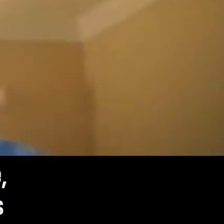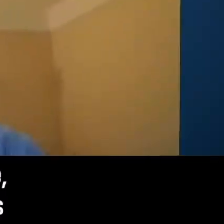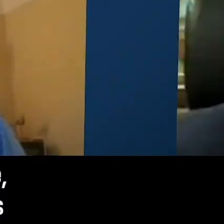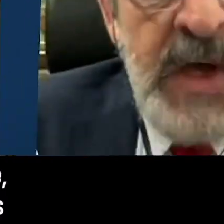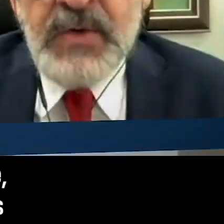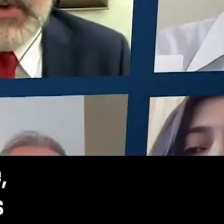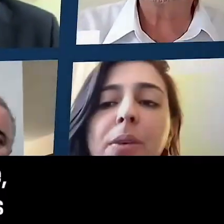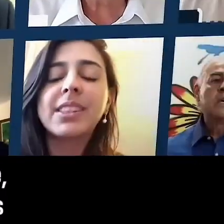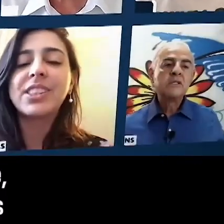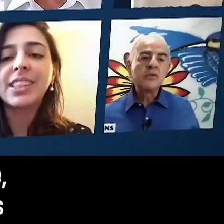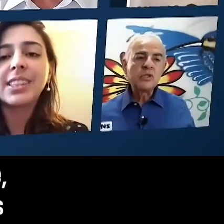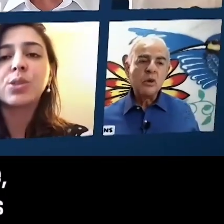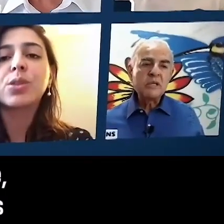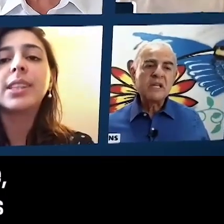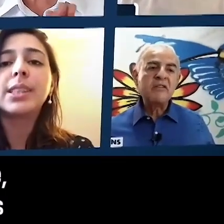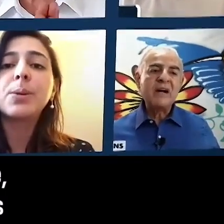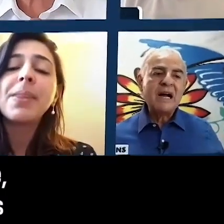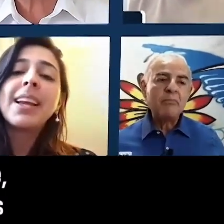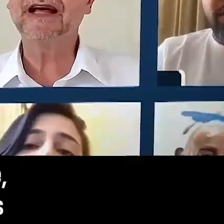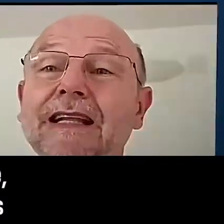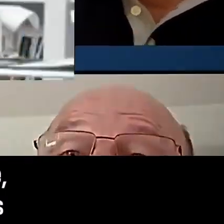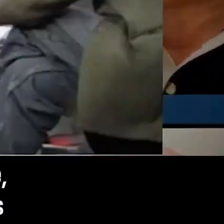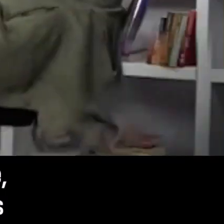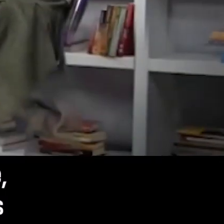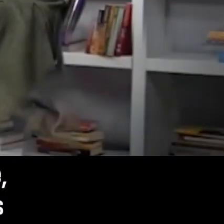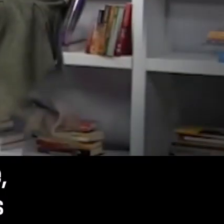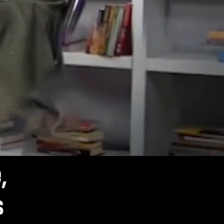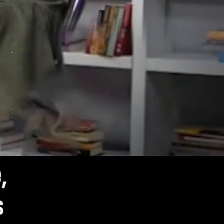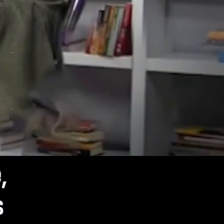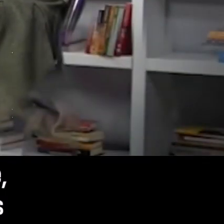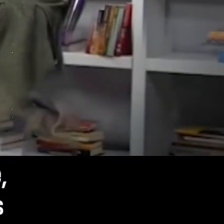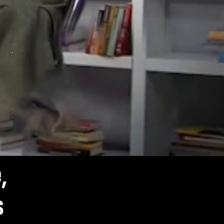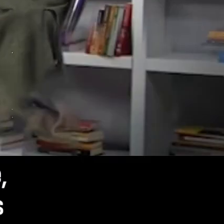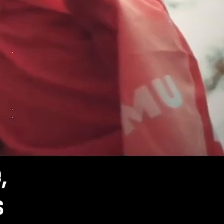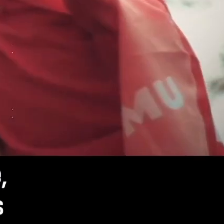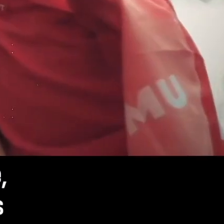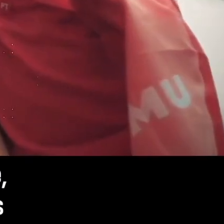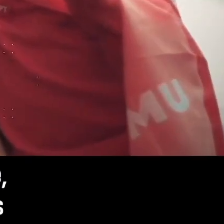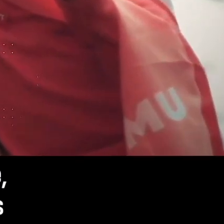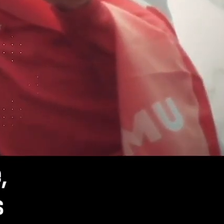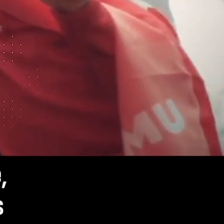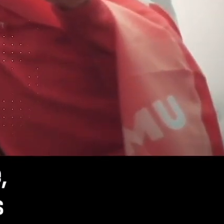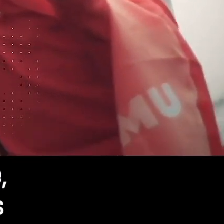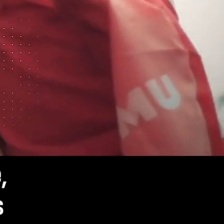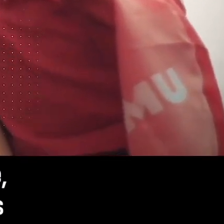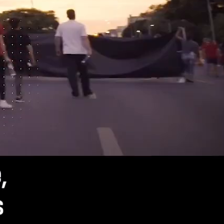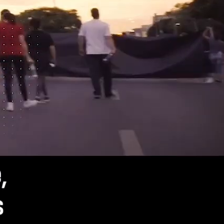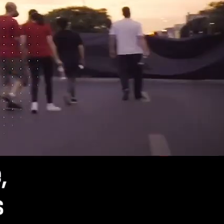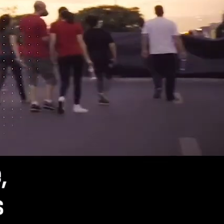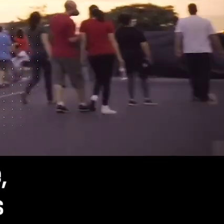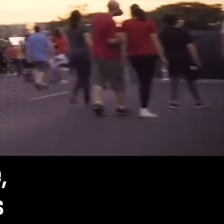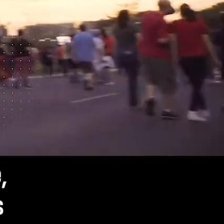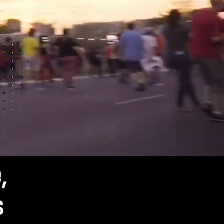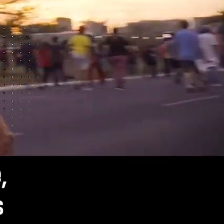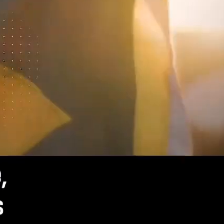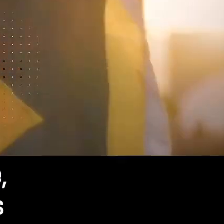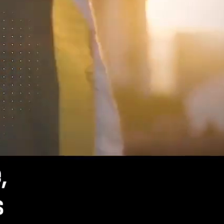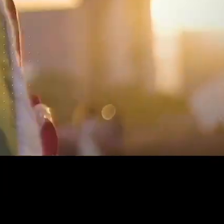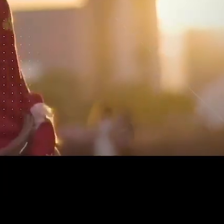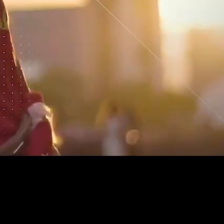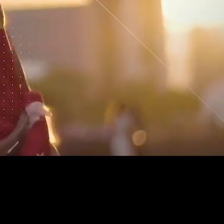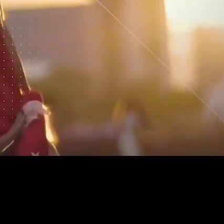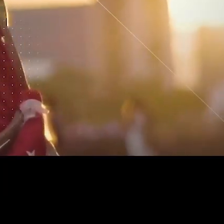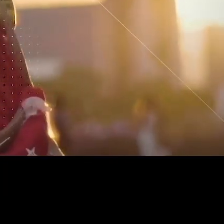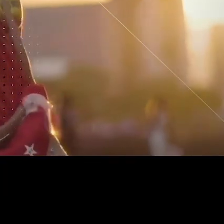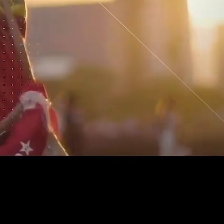Esse sentimento que, apesar de qualquer análise, teima em tomar conta do coração dos brasileiros e